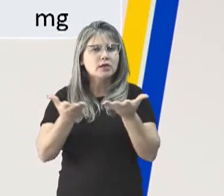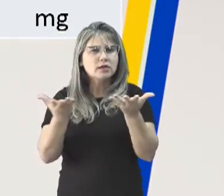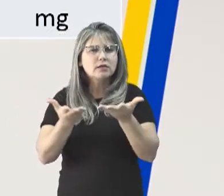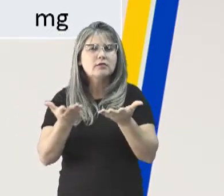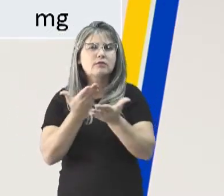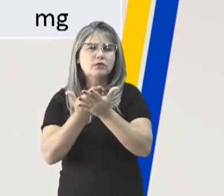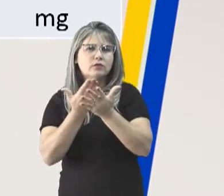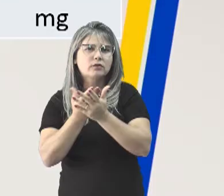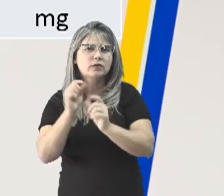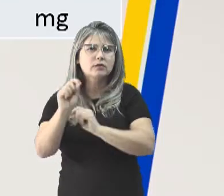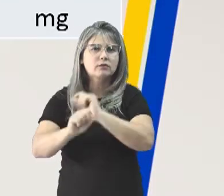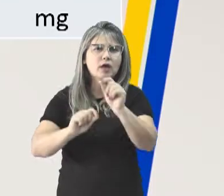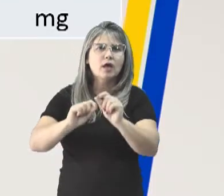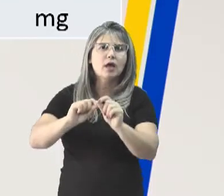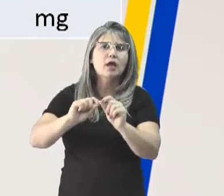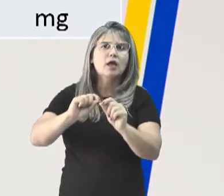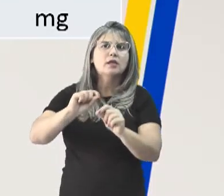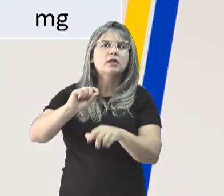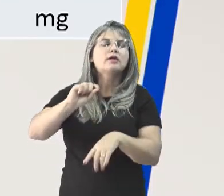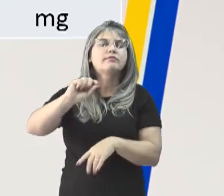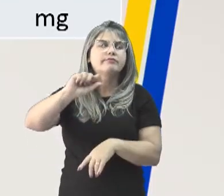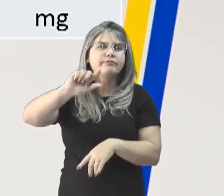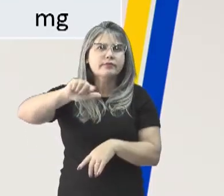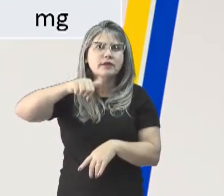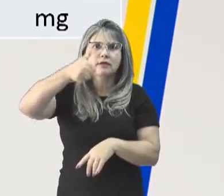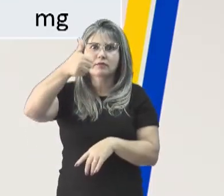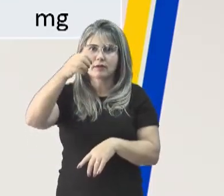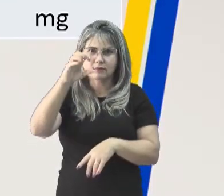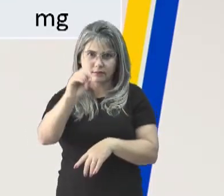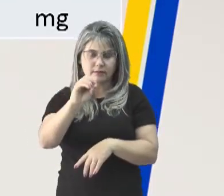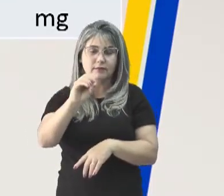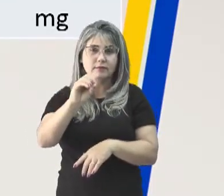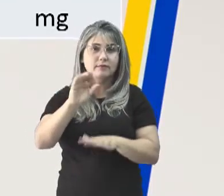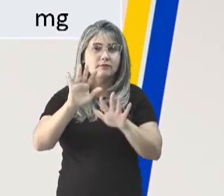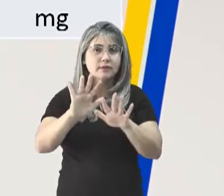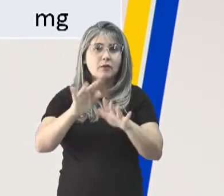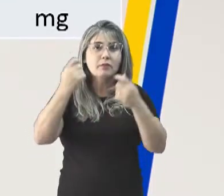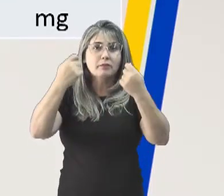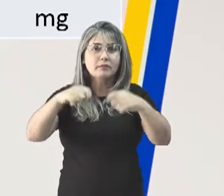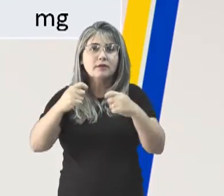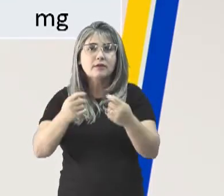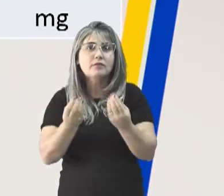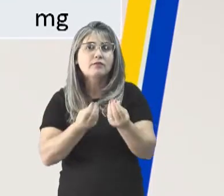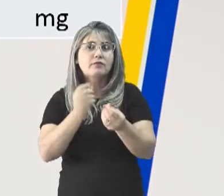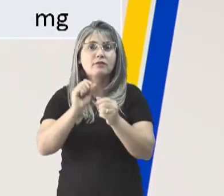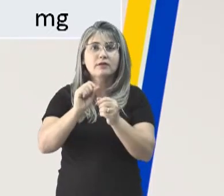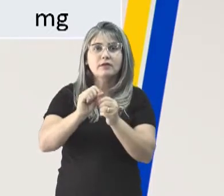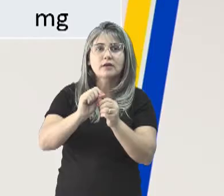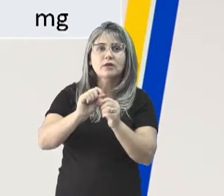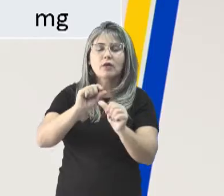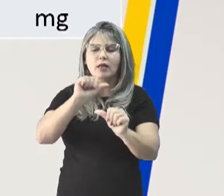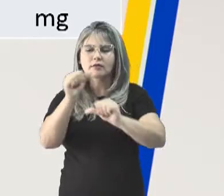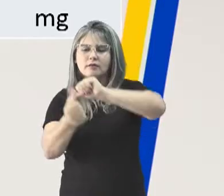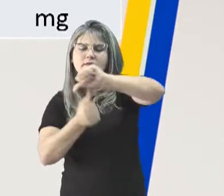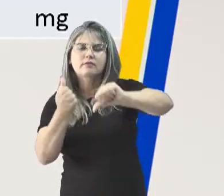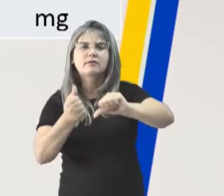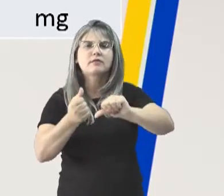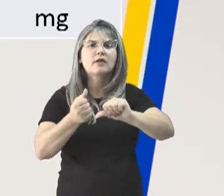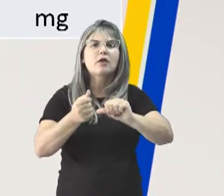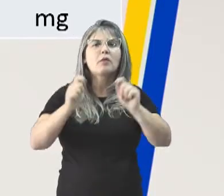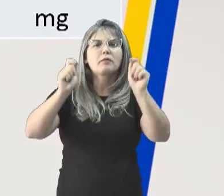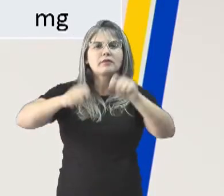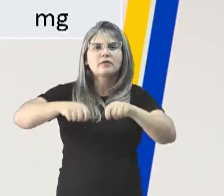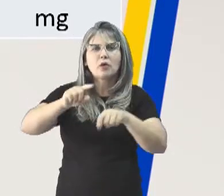somente deslocar a vírgula, não precisa de conta complexa para fazer essas transformações de unidades. Então, se